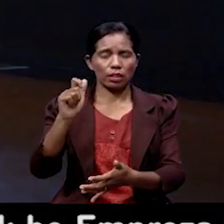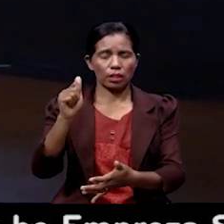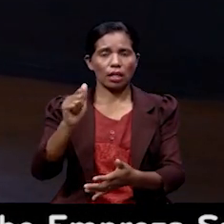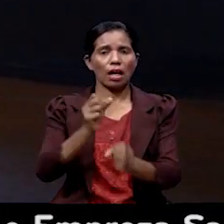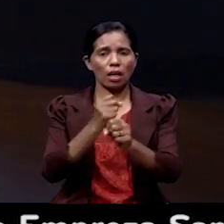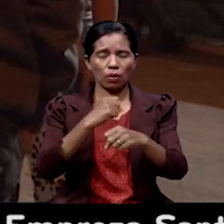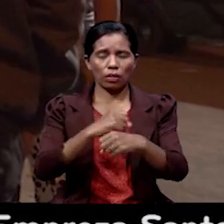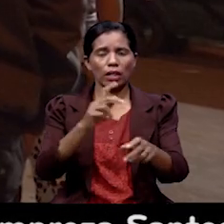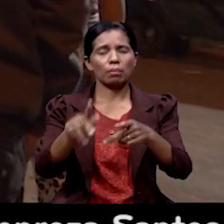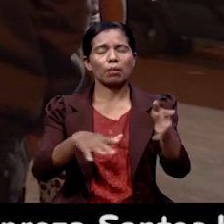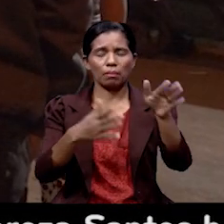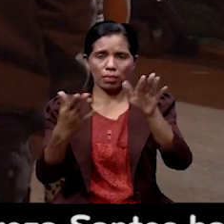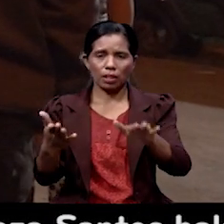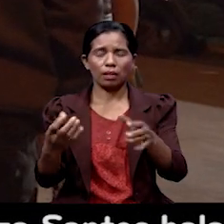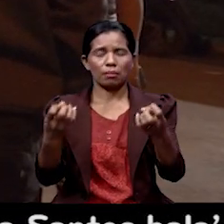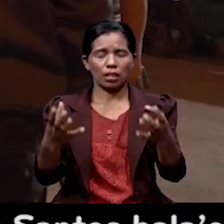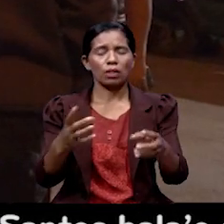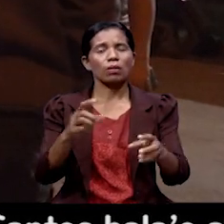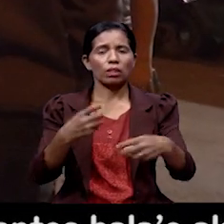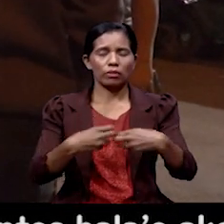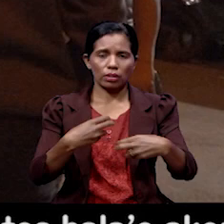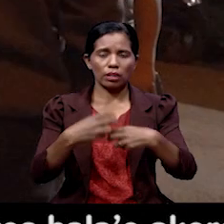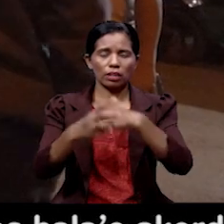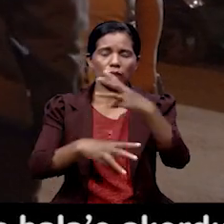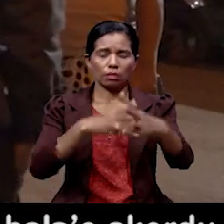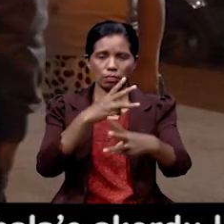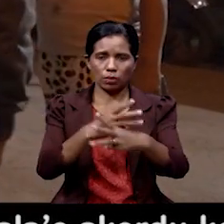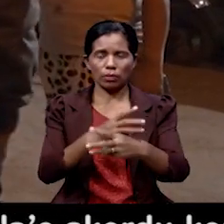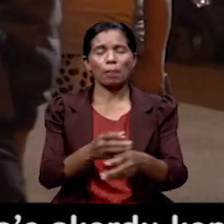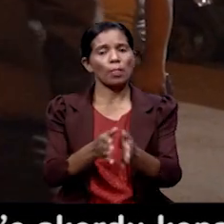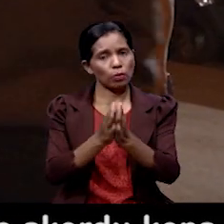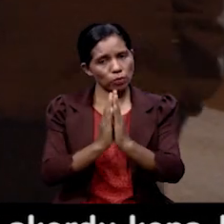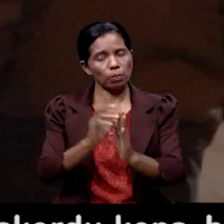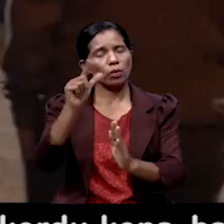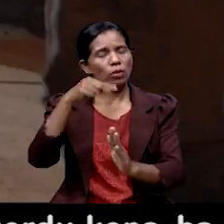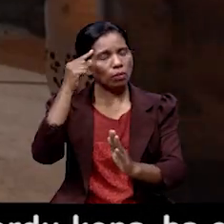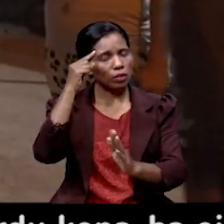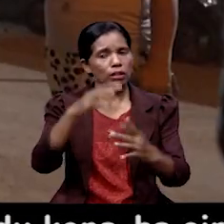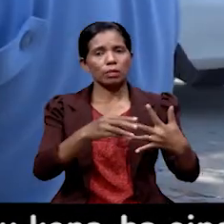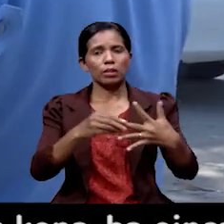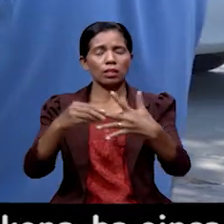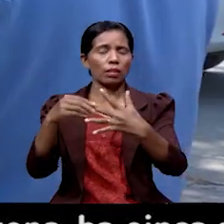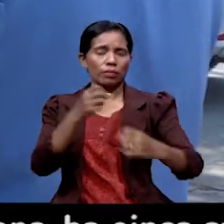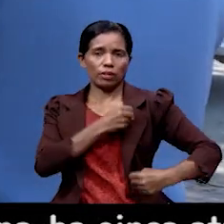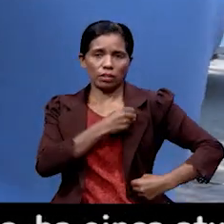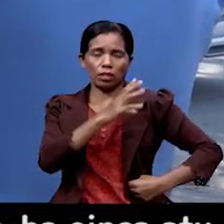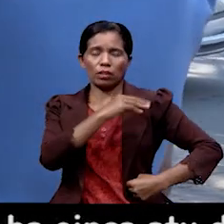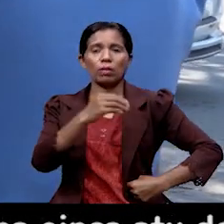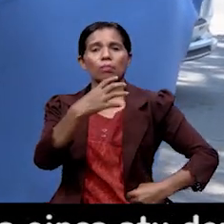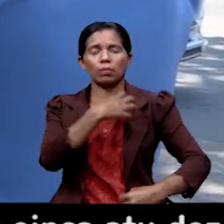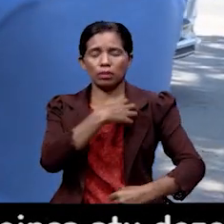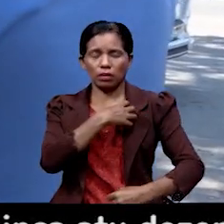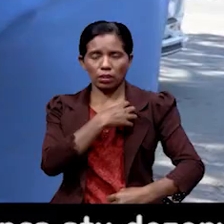vida no mosa e miasa iha mundu. Tamba ne Horta husu governo liu-liu peniteli no FIFDTeli ato